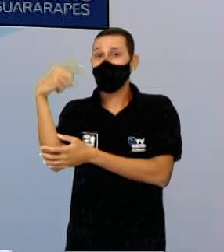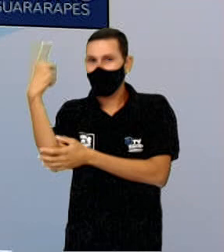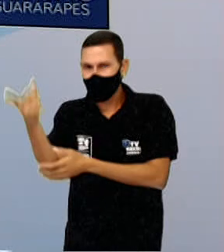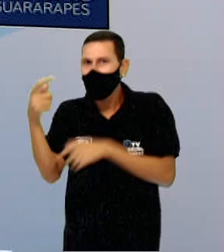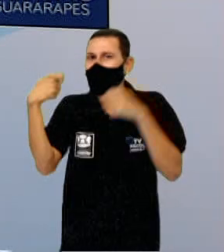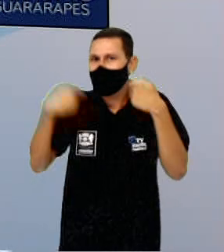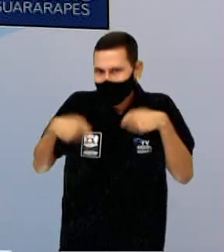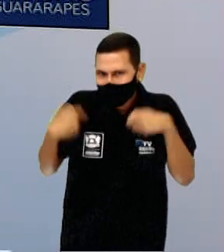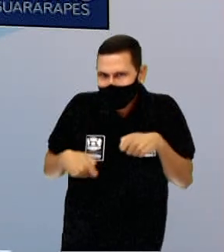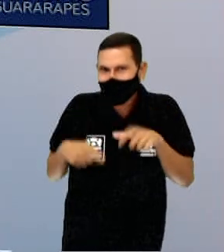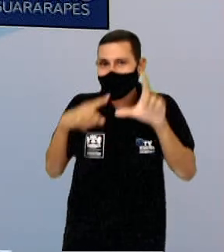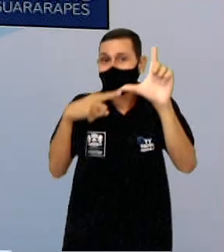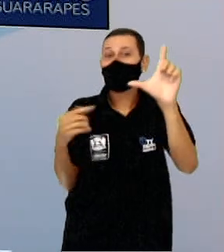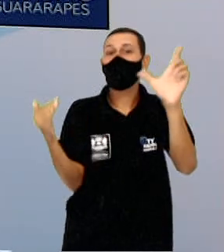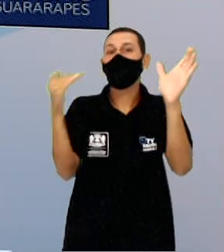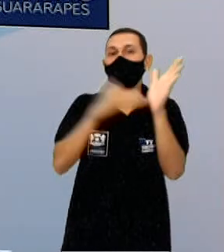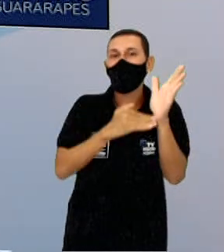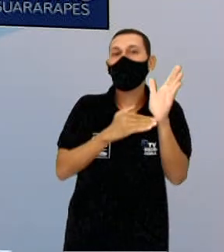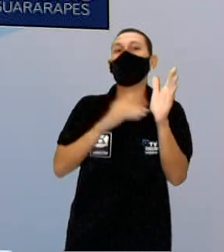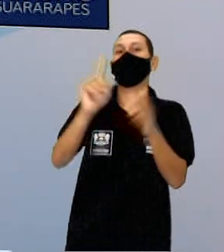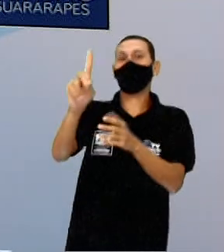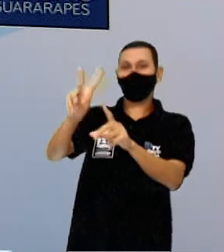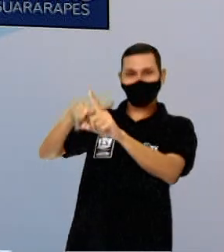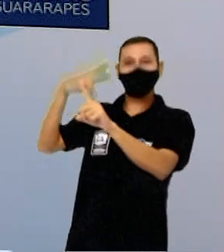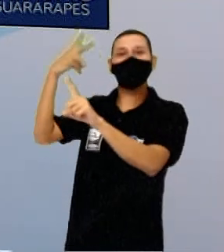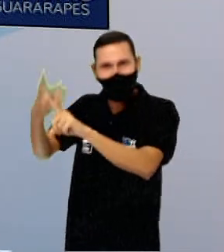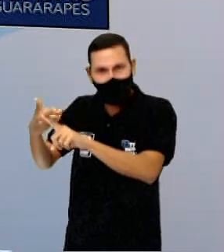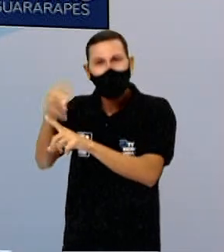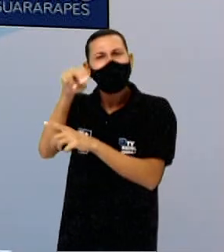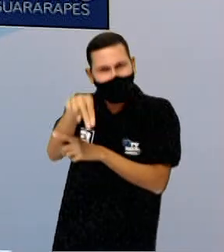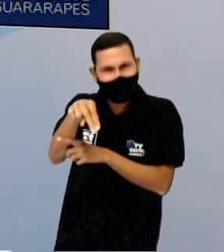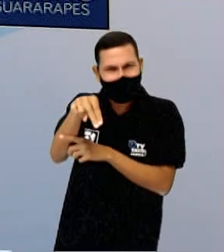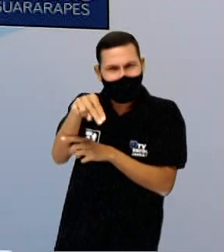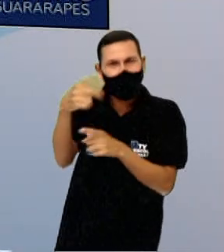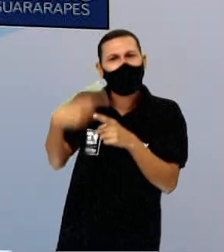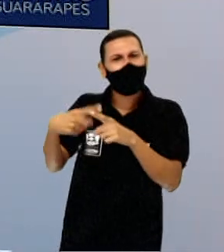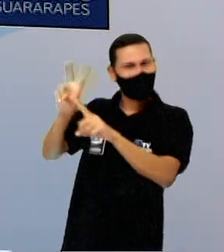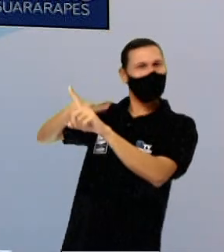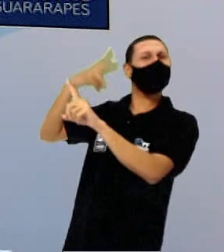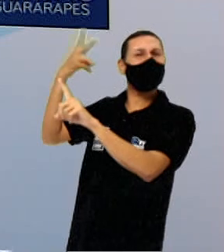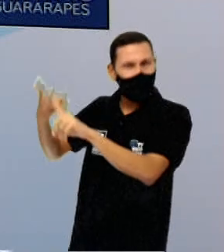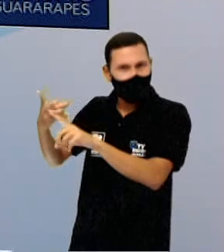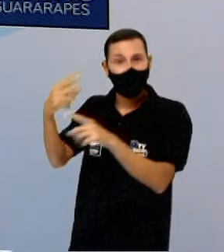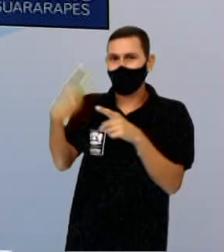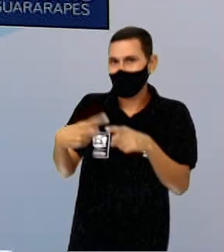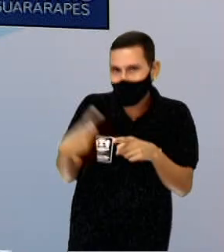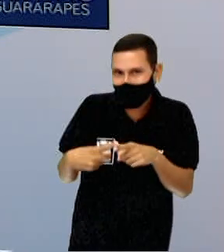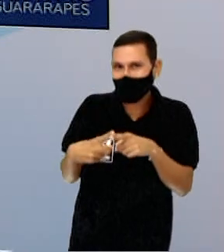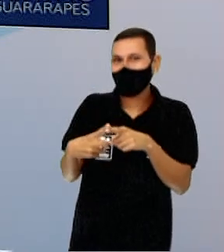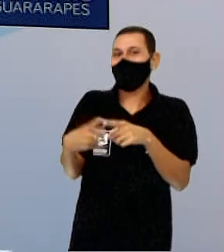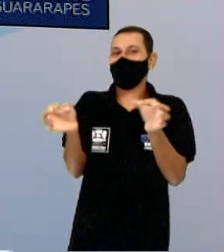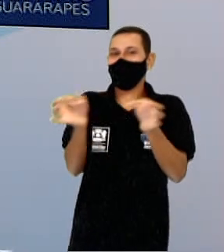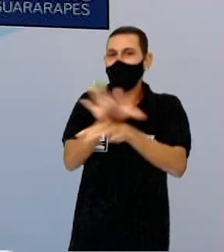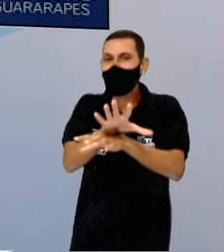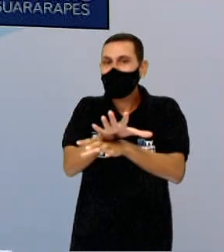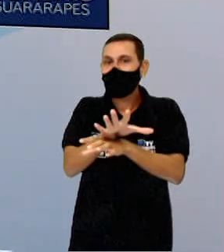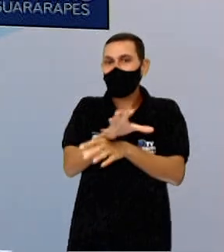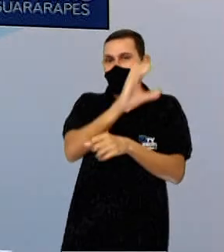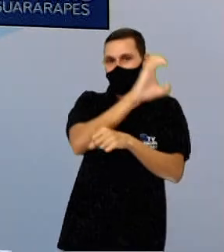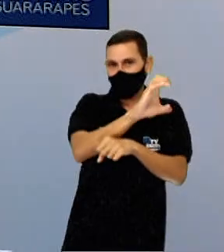dobrar a última letra. Qual é a última letra da palavra? N. Porque eu dobrei? Porque acaba em consoante,